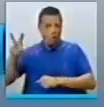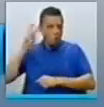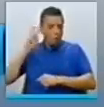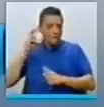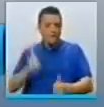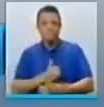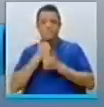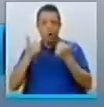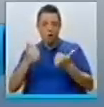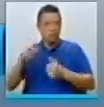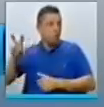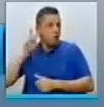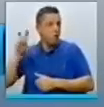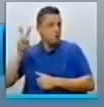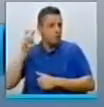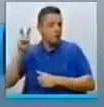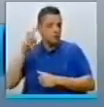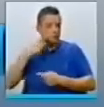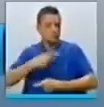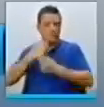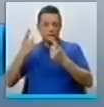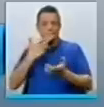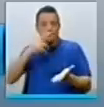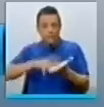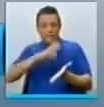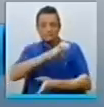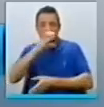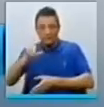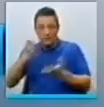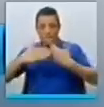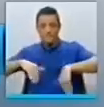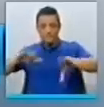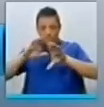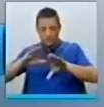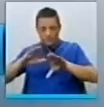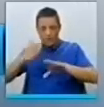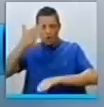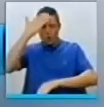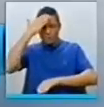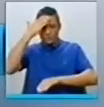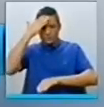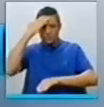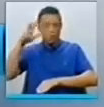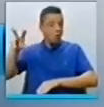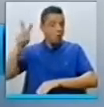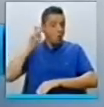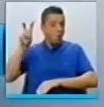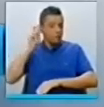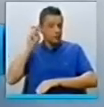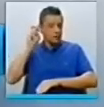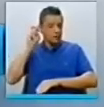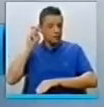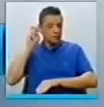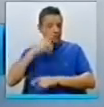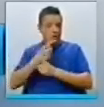melhor isso também está demonstrado cientificamente E isso tem a ver com aquilo que falou há pouco Dea competência crucial que é o ouvir e portanto uma